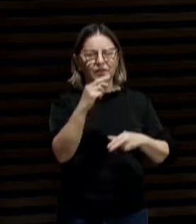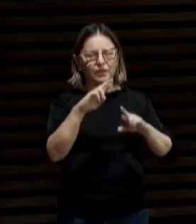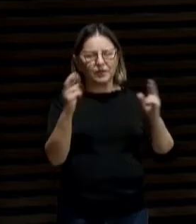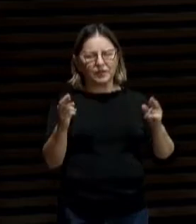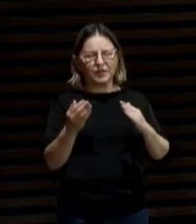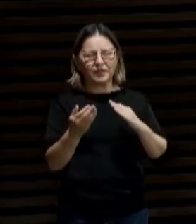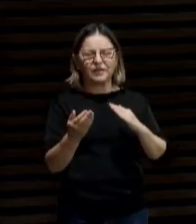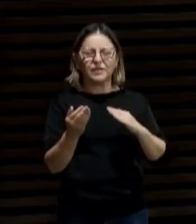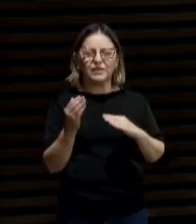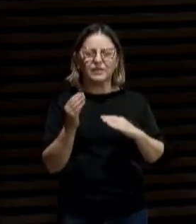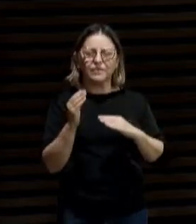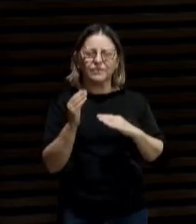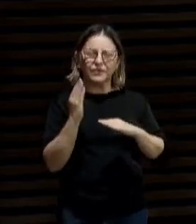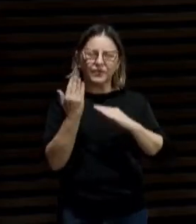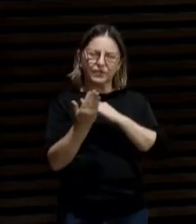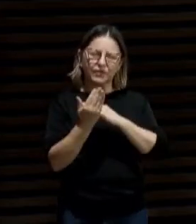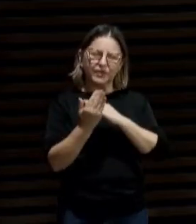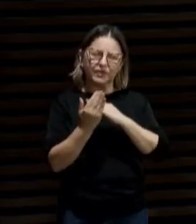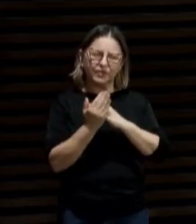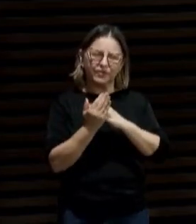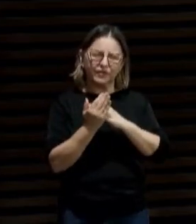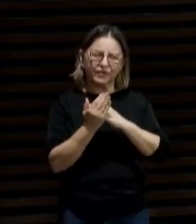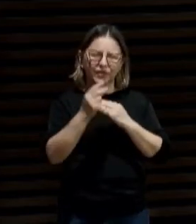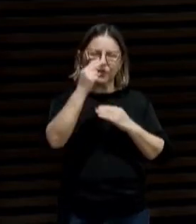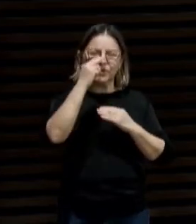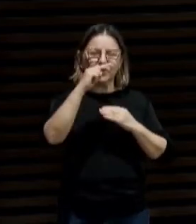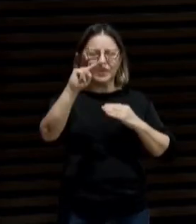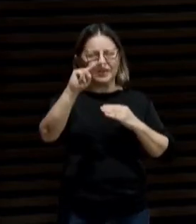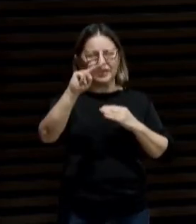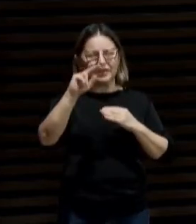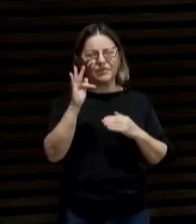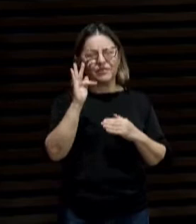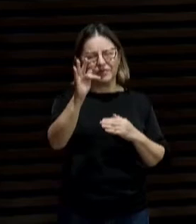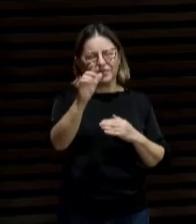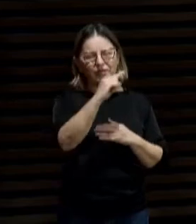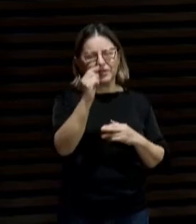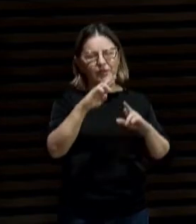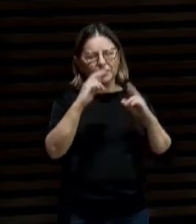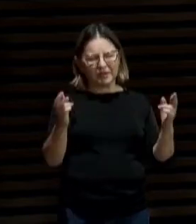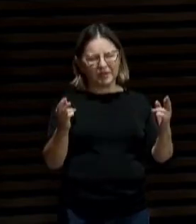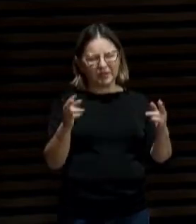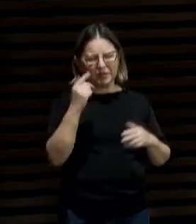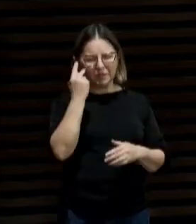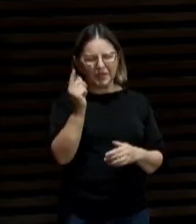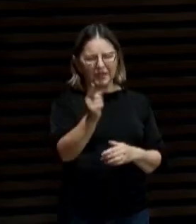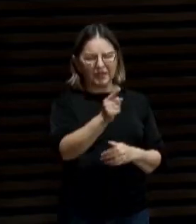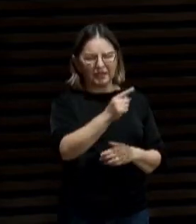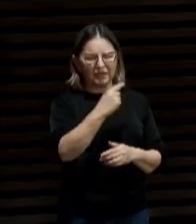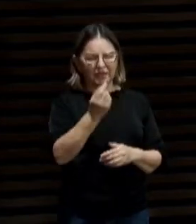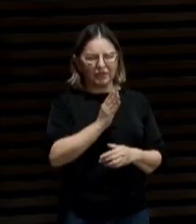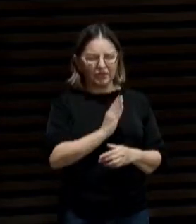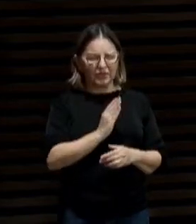para frente, aonde está a nossa esperança, para que, reavivada essa esperança em nossos corações, nós